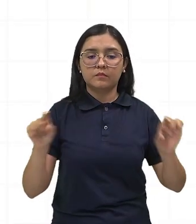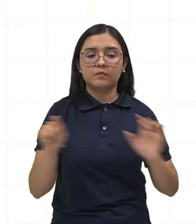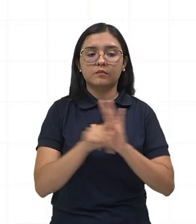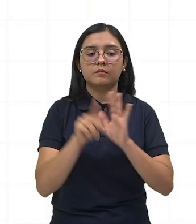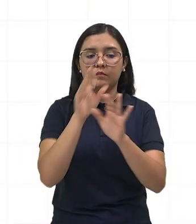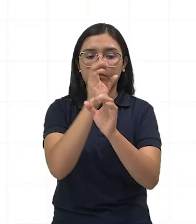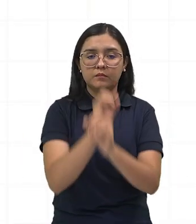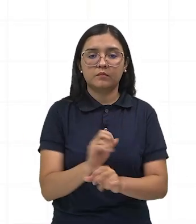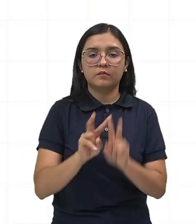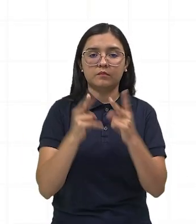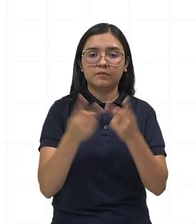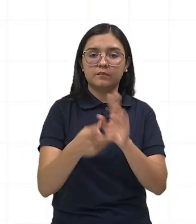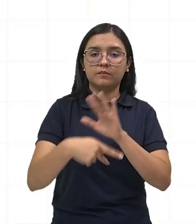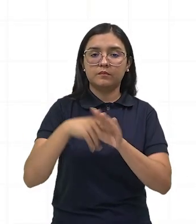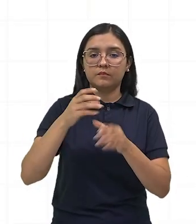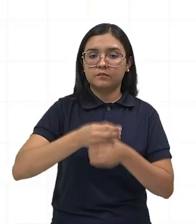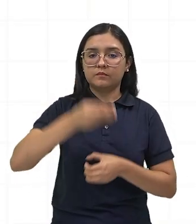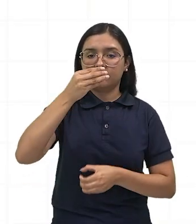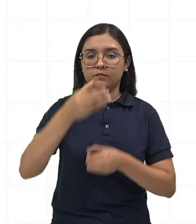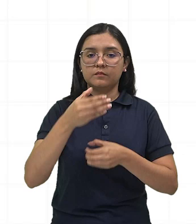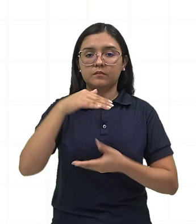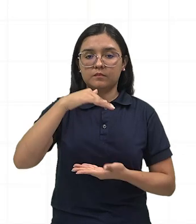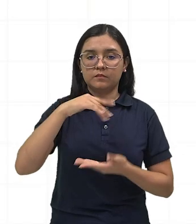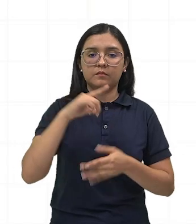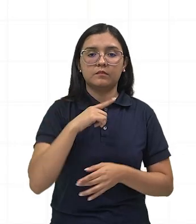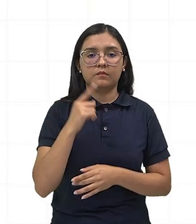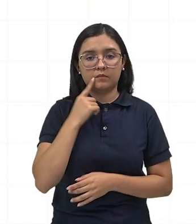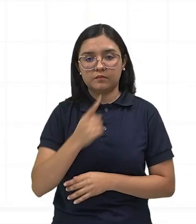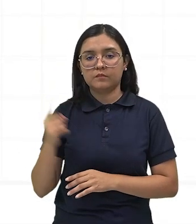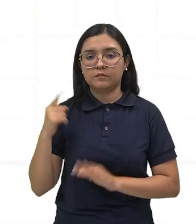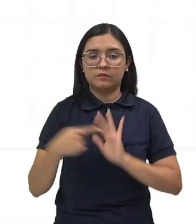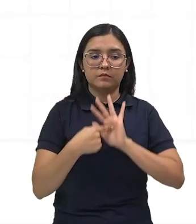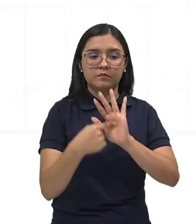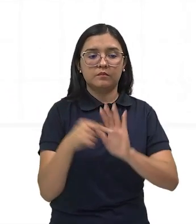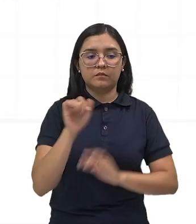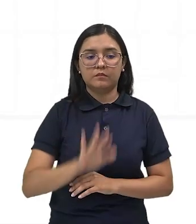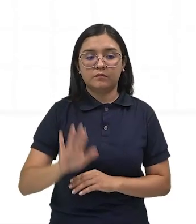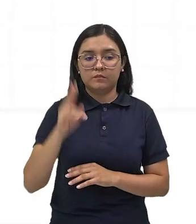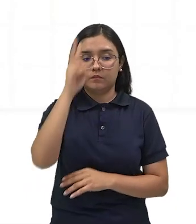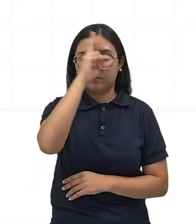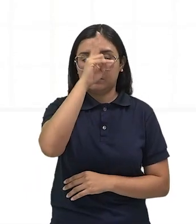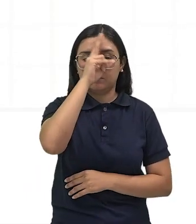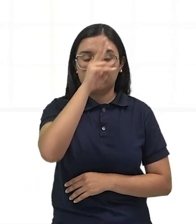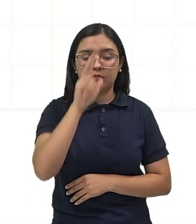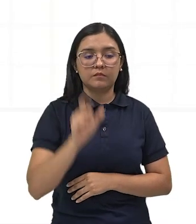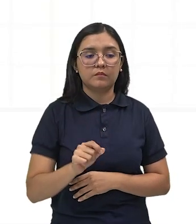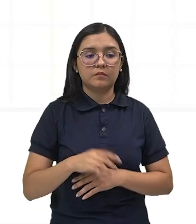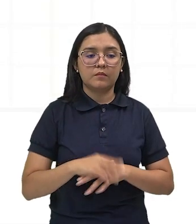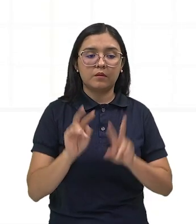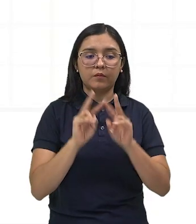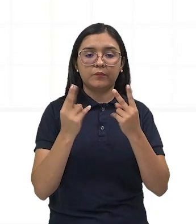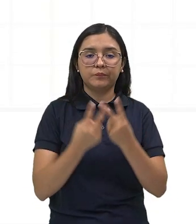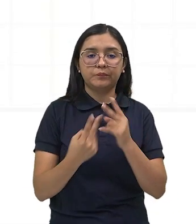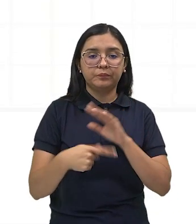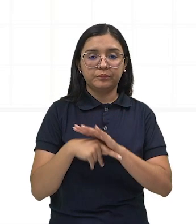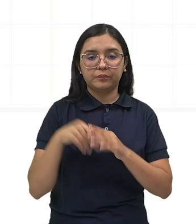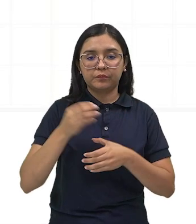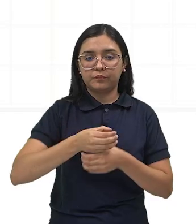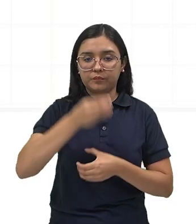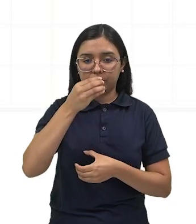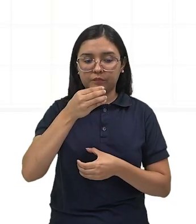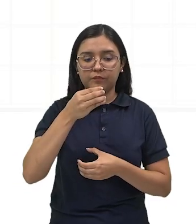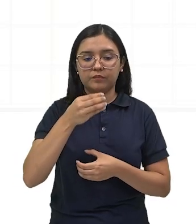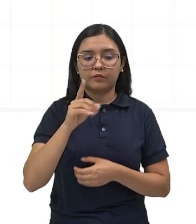para calcular o volume do cilindro, que está exatamente ali, olha. Então, lembrando que, né, o volume do